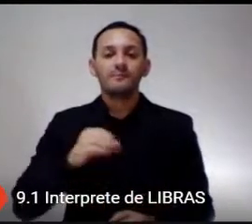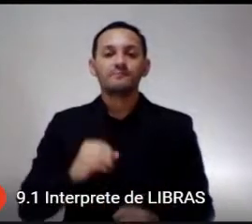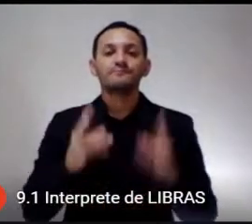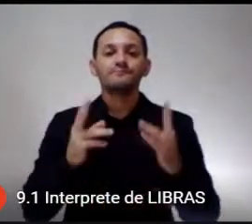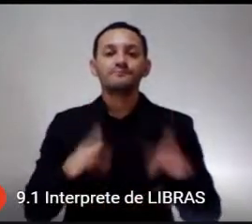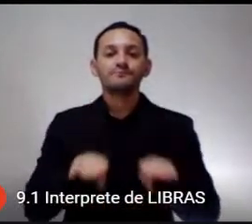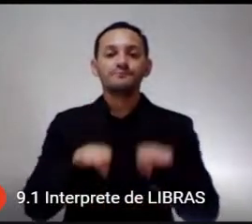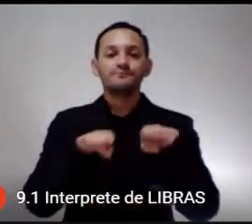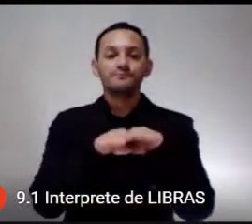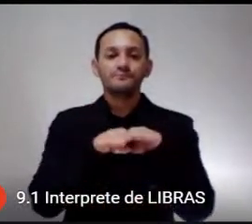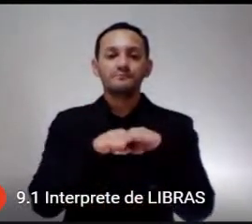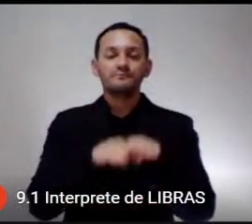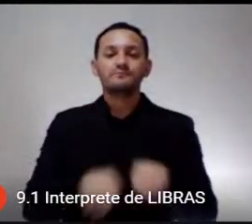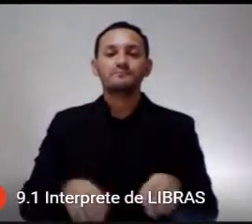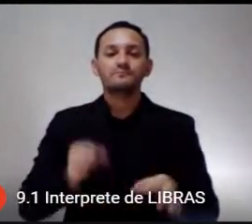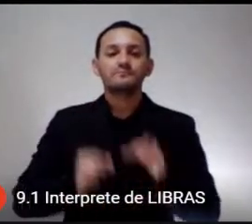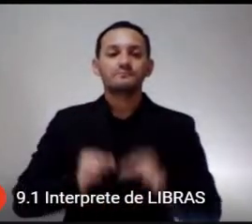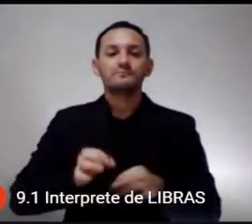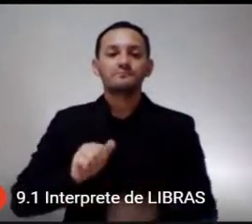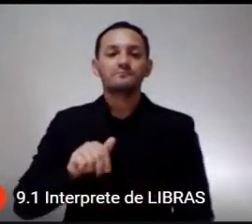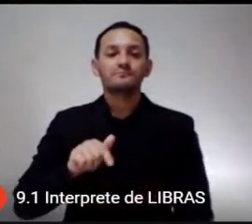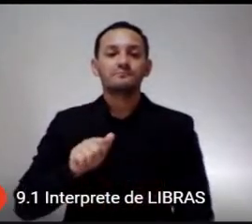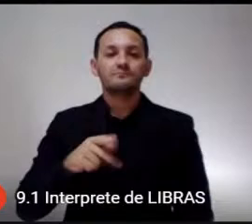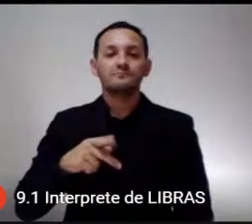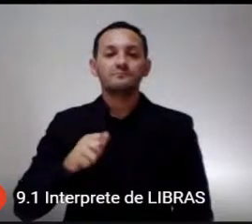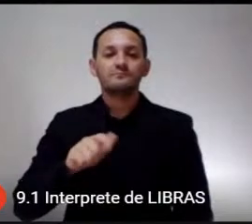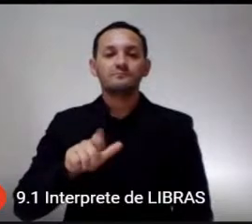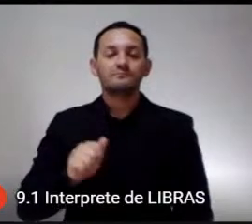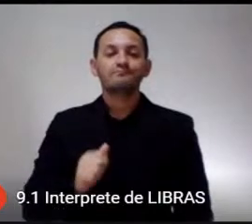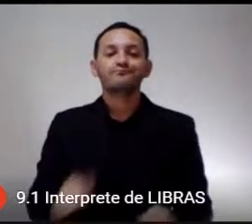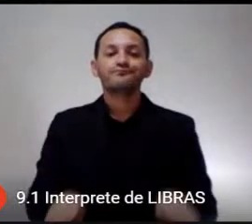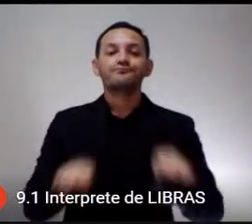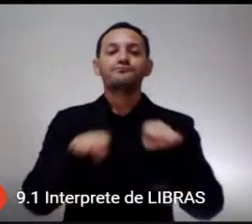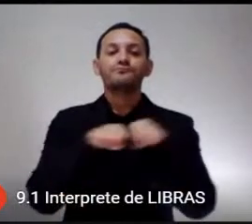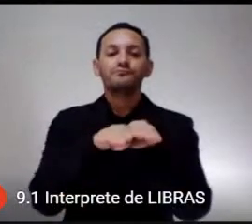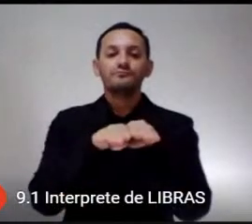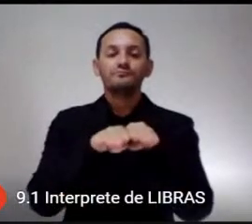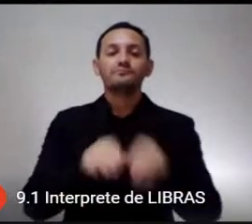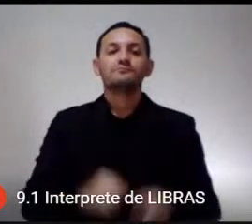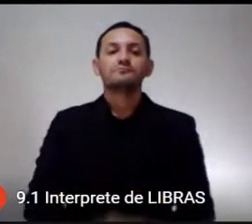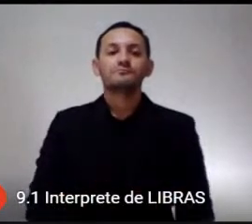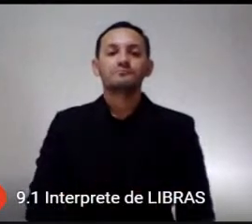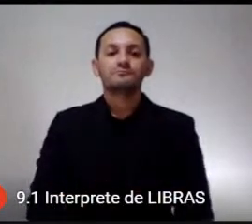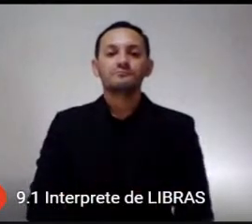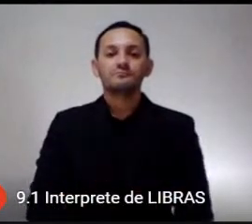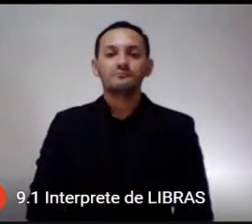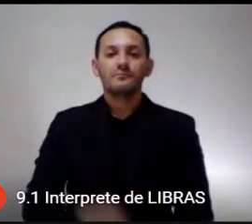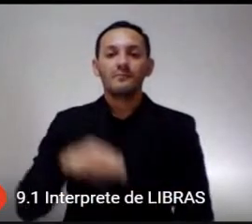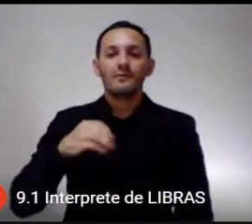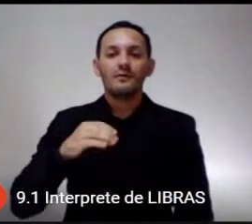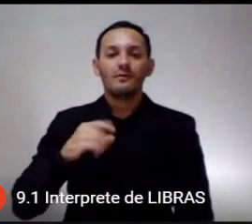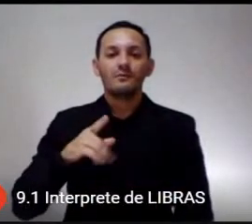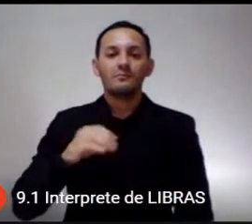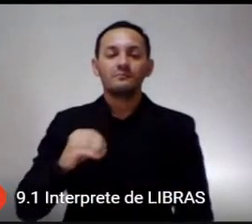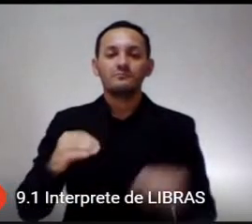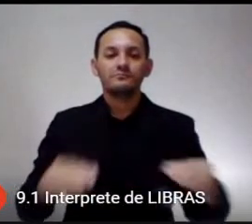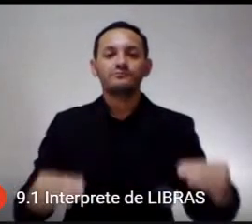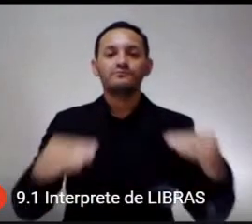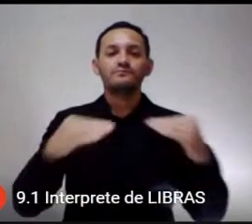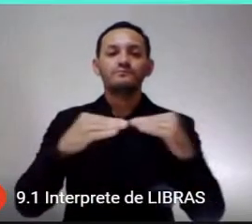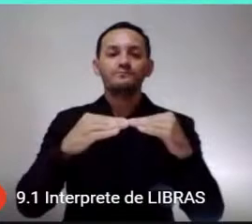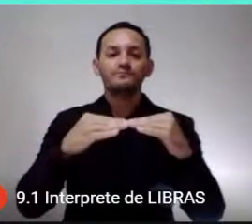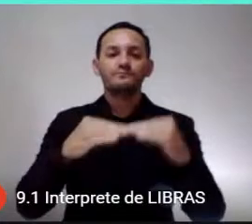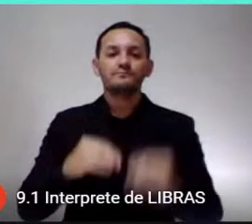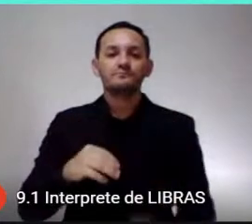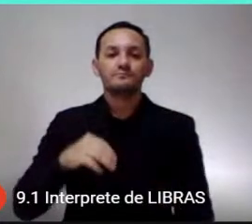Paula. Acompanho o relator. Doutor José Márcio. Acompanho o relator. Doutor Rony Clay.